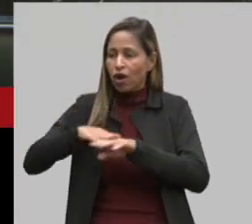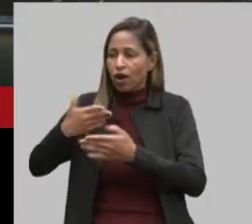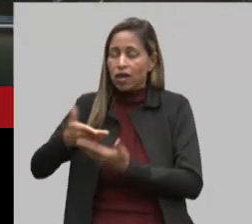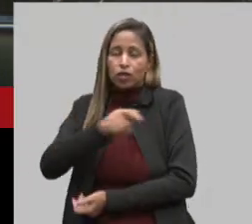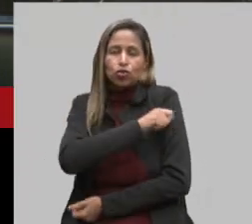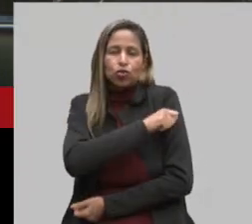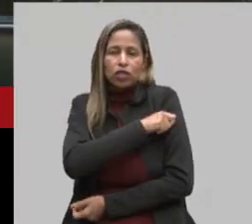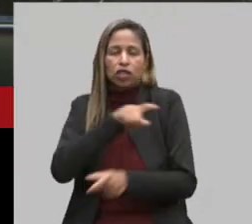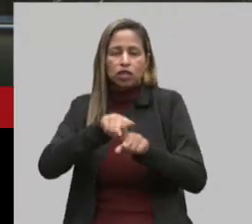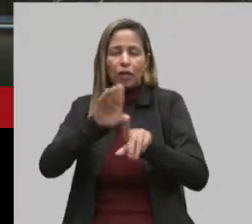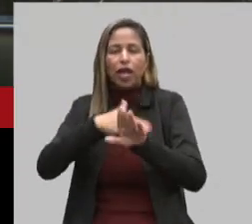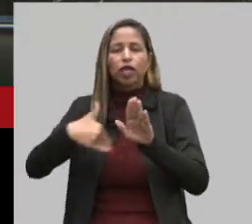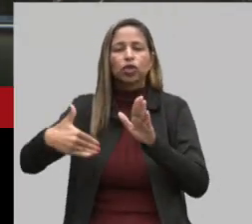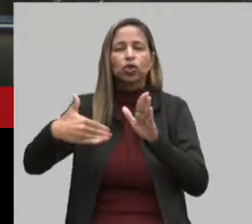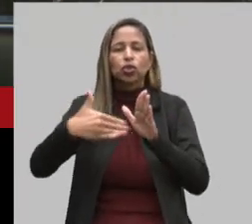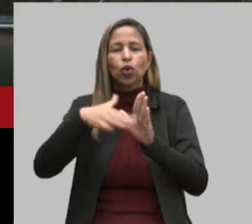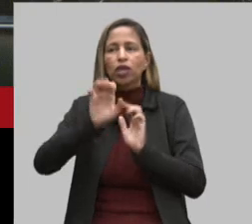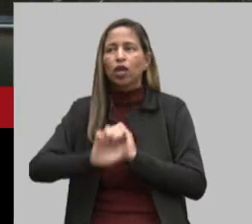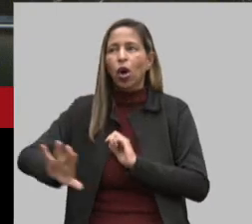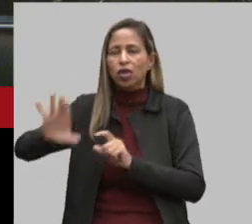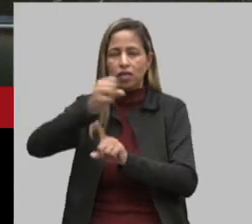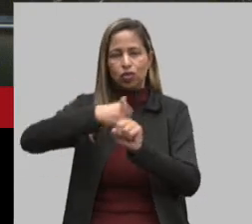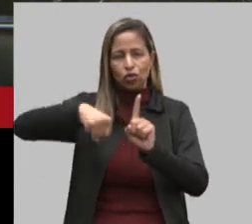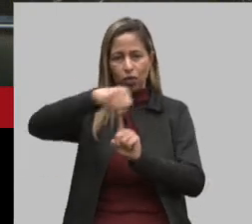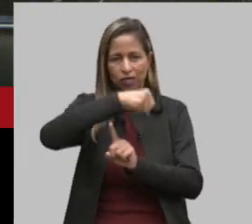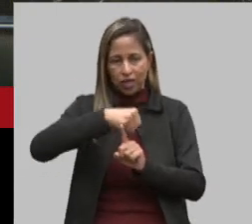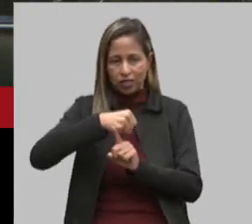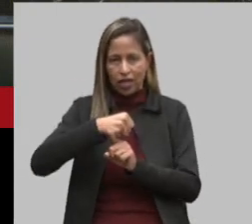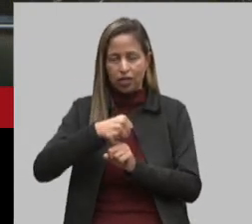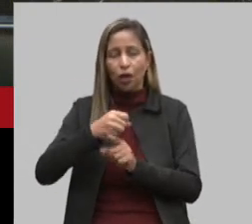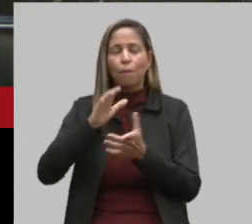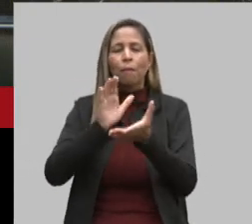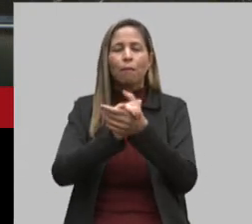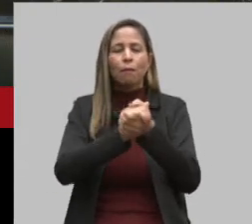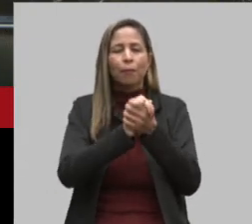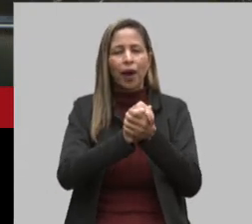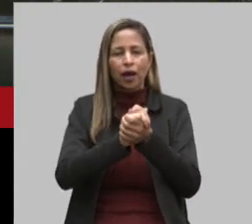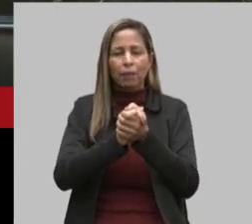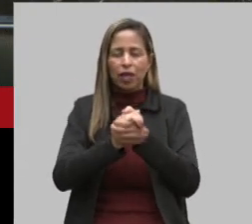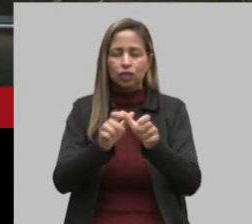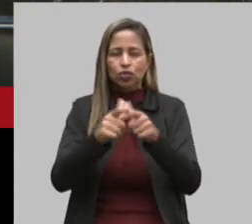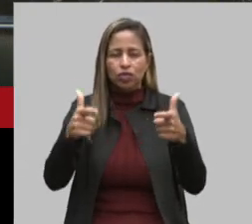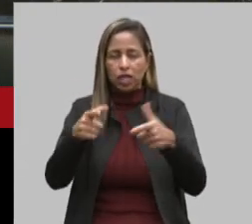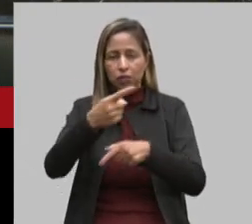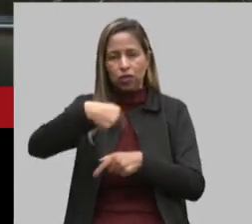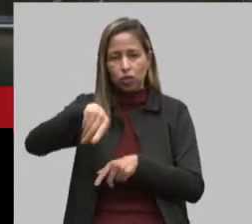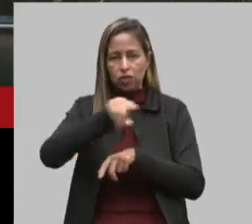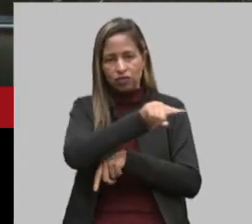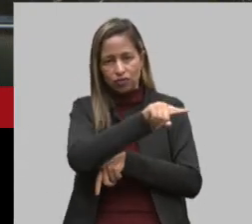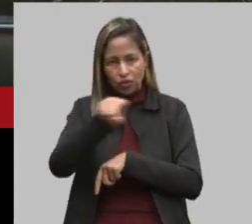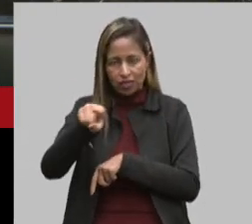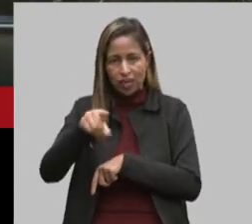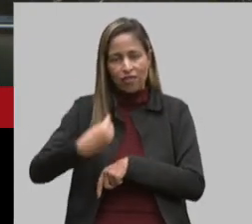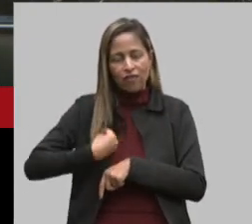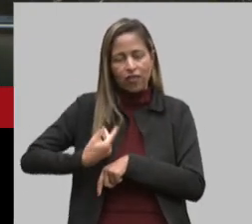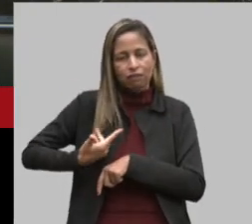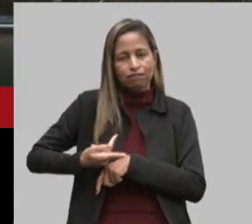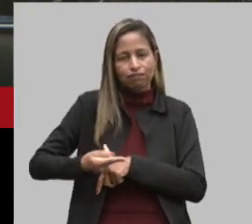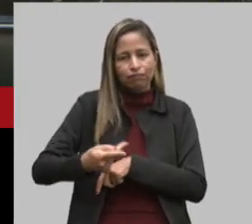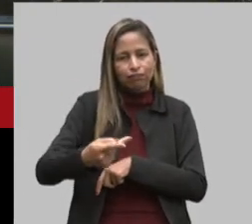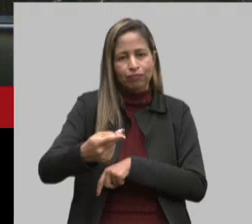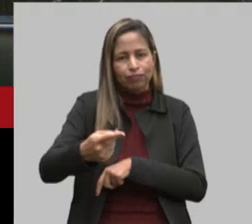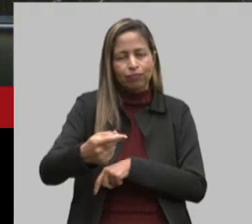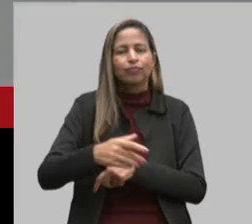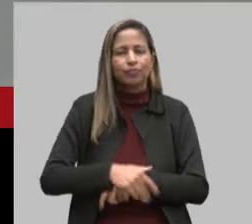mas em toda a nossa sociedade Meus parabéns Muito sucesso para todos vocês e Vida longa ao PJ